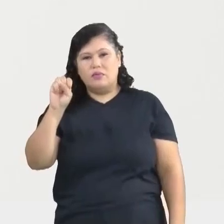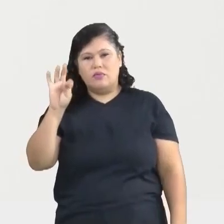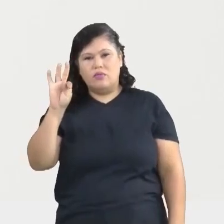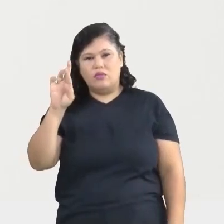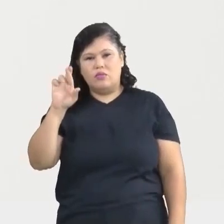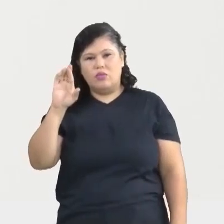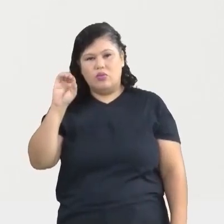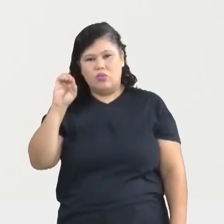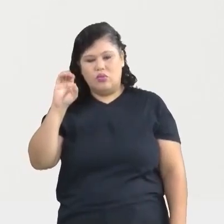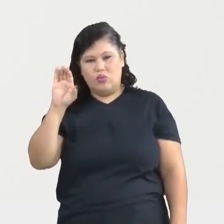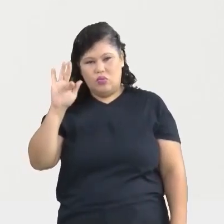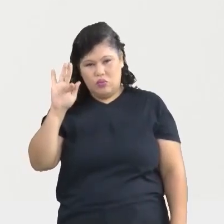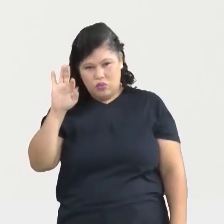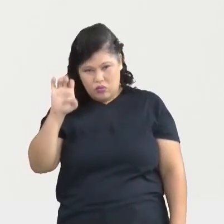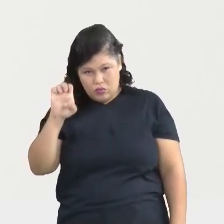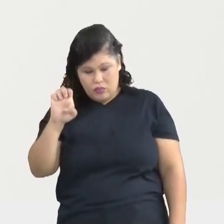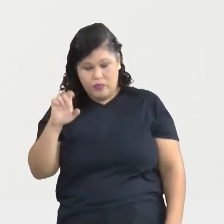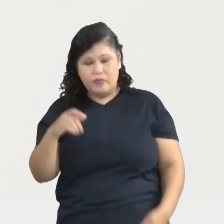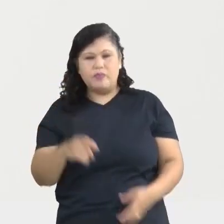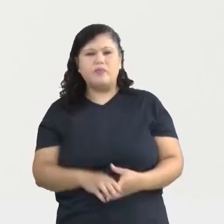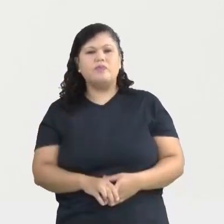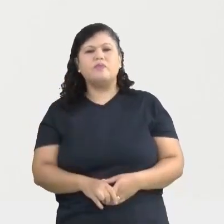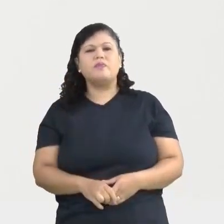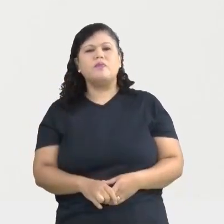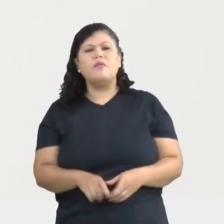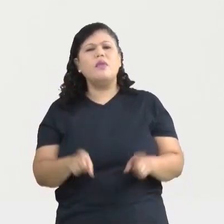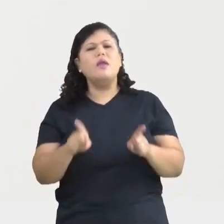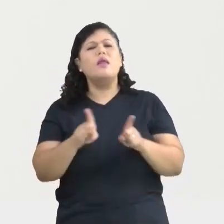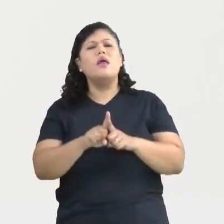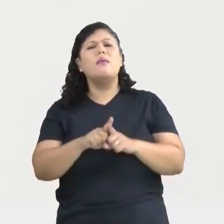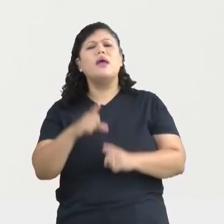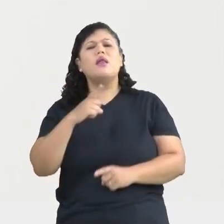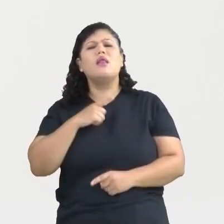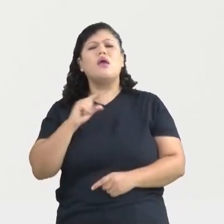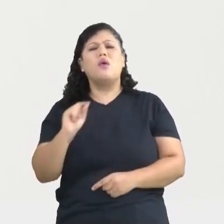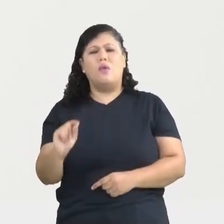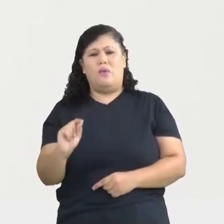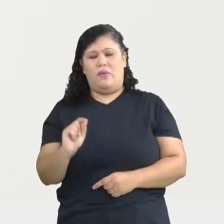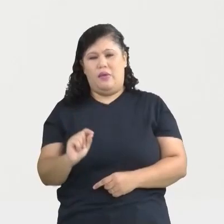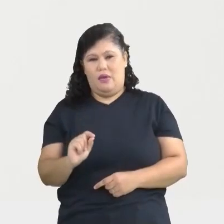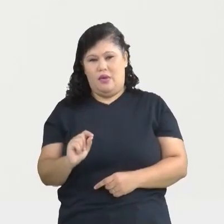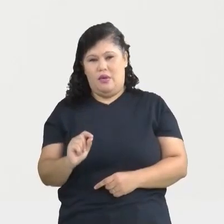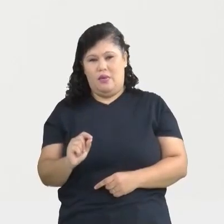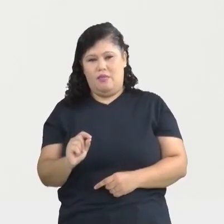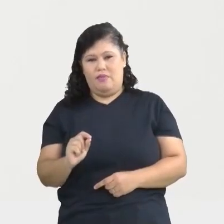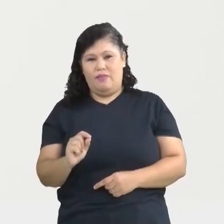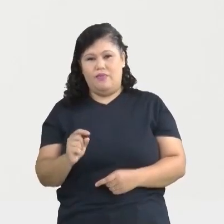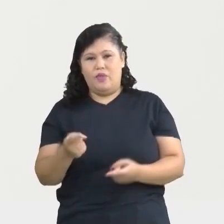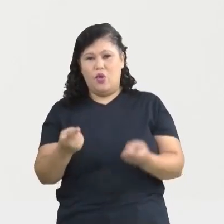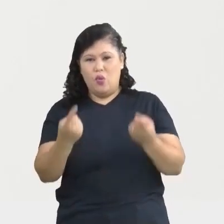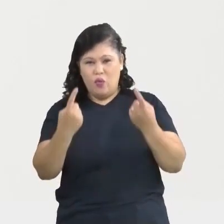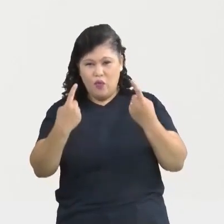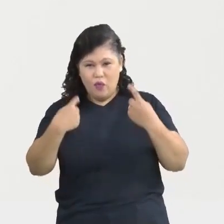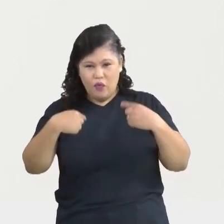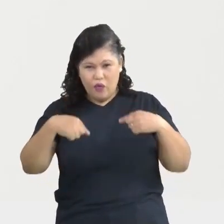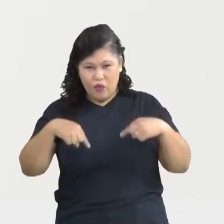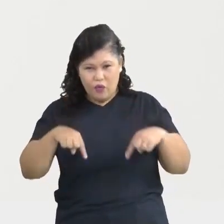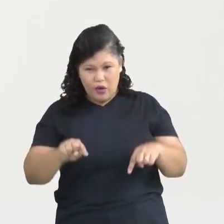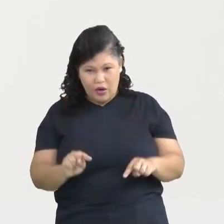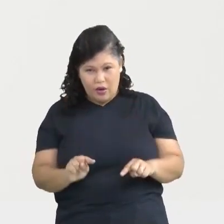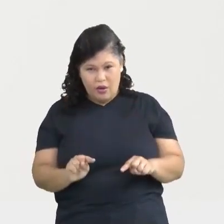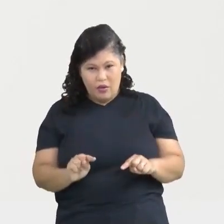tem, professora? Olha aqui o que nós encontramos. Vocês se lembram que eu